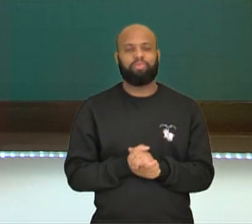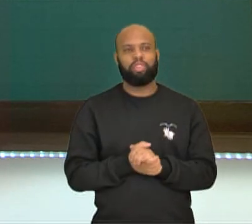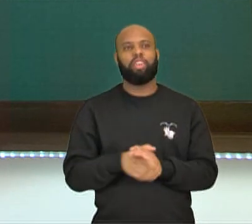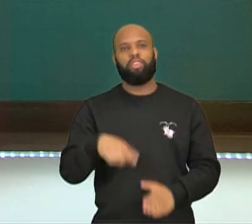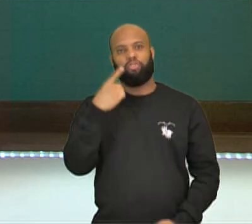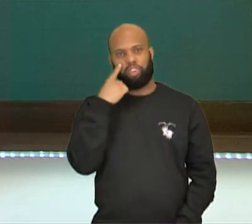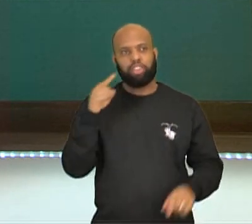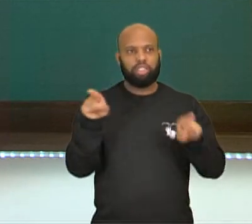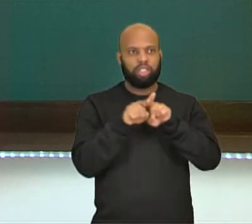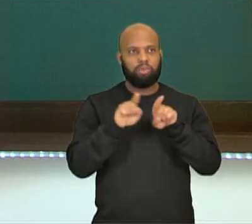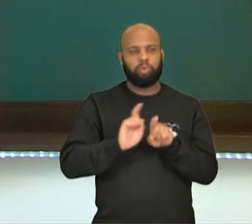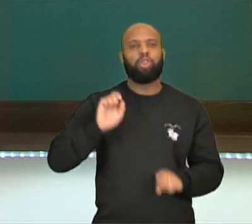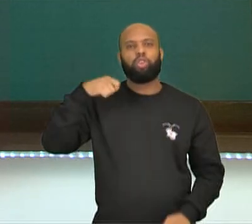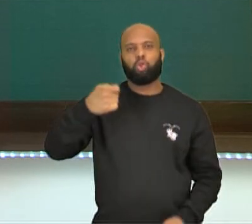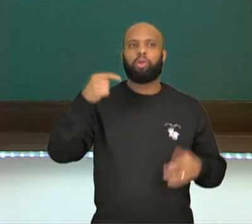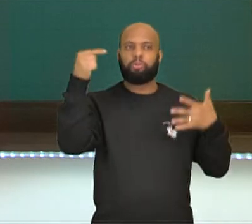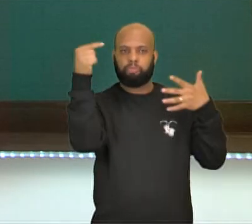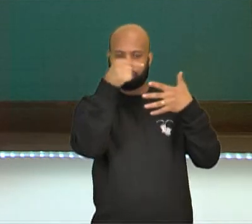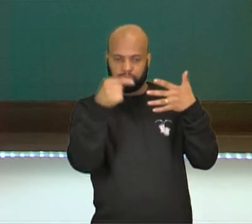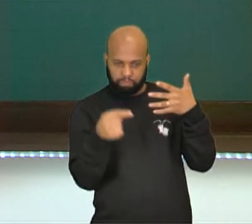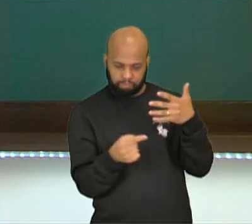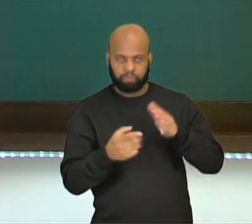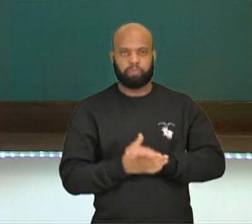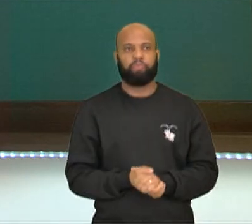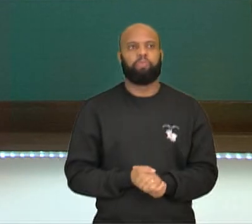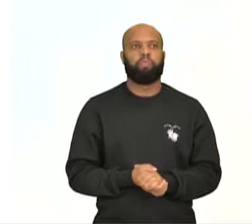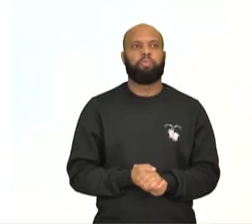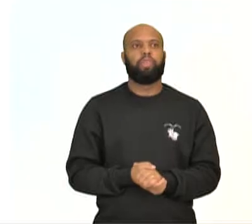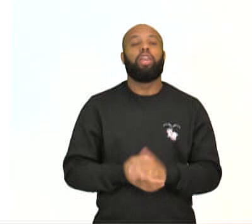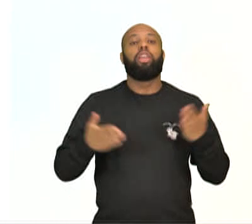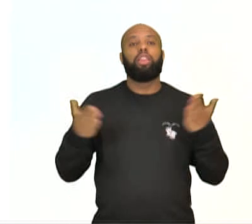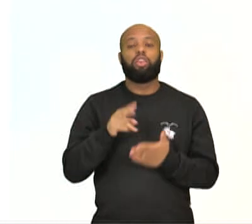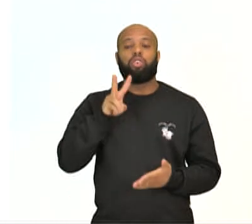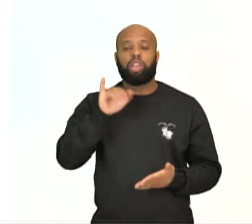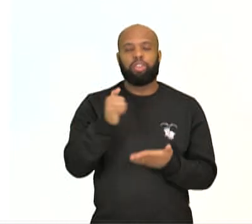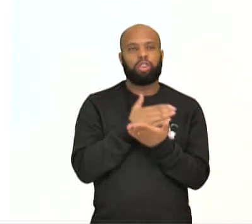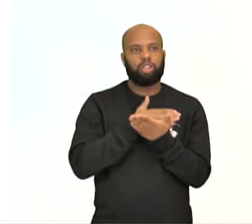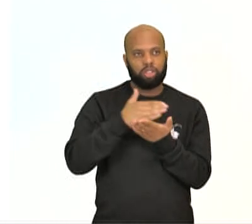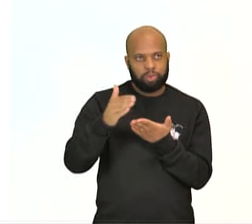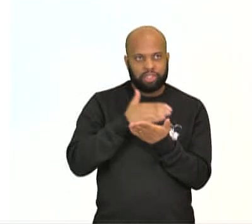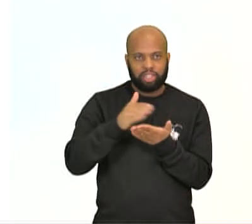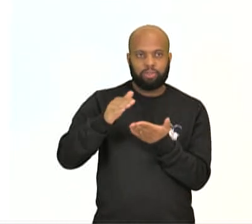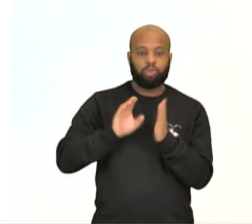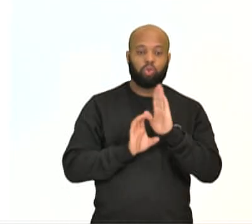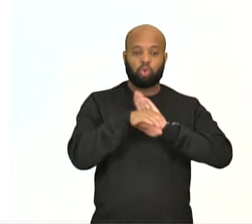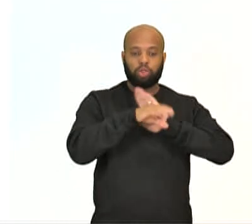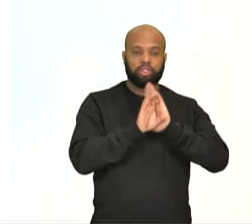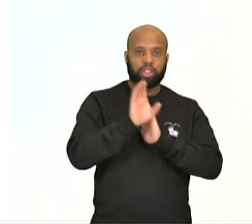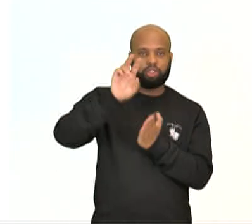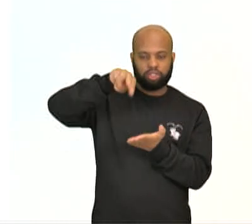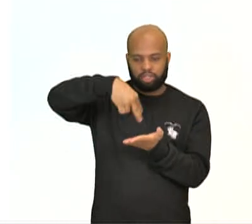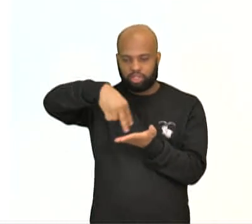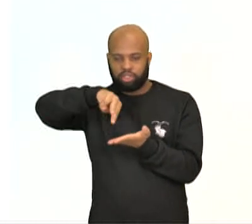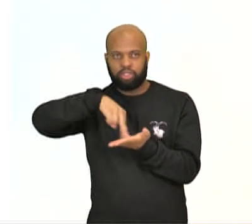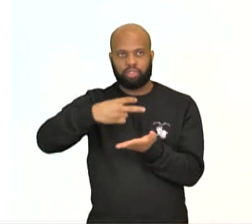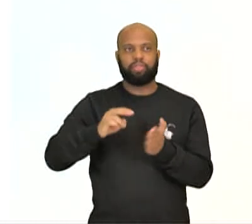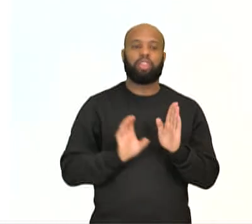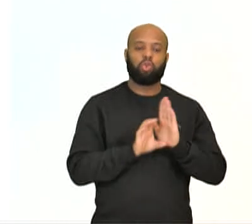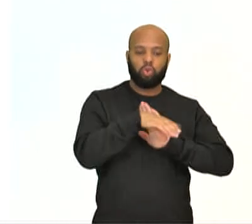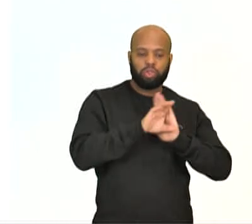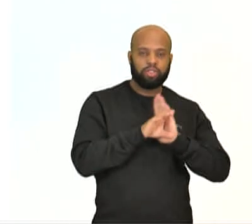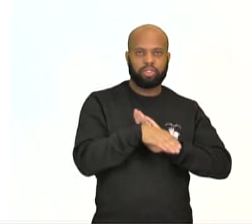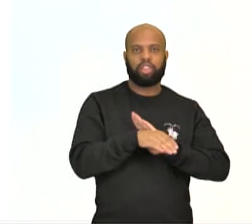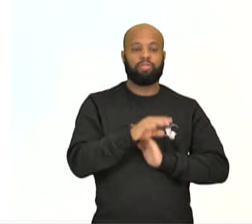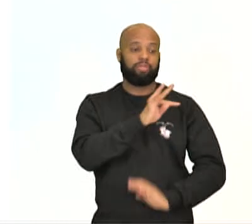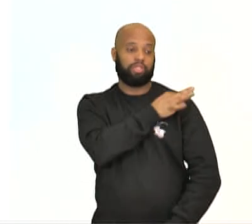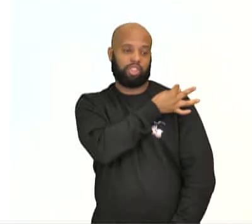Vamos ver um pouquinho sobre esses itens aqui. Então, vamos começar com uma definição, mais uma definição da dança, uma definição